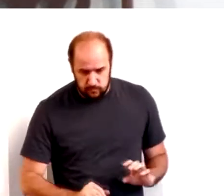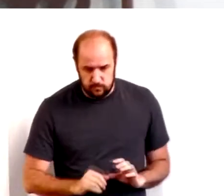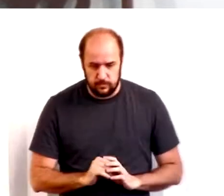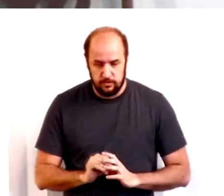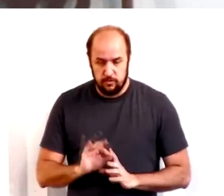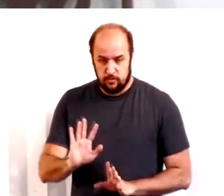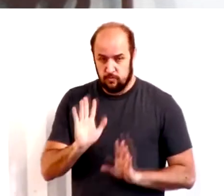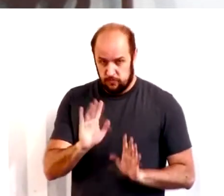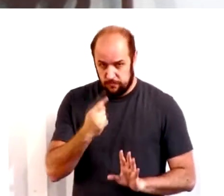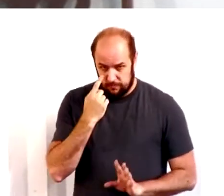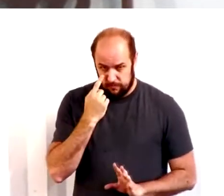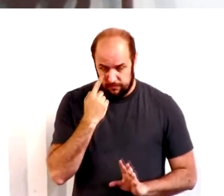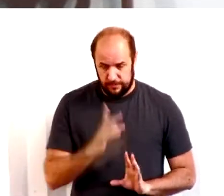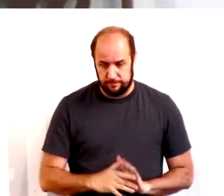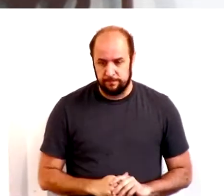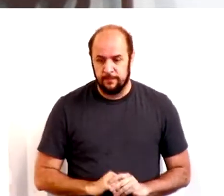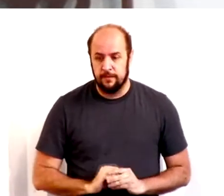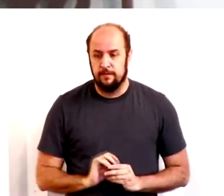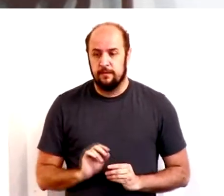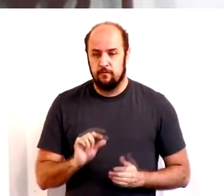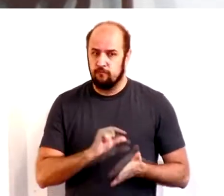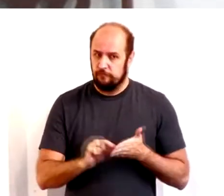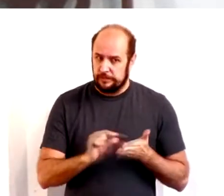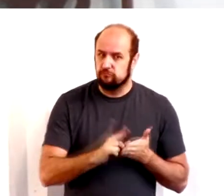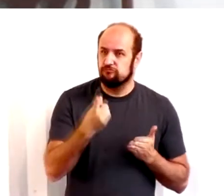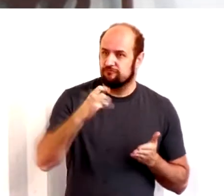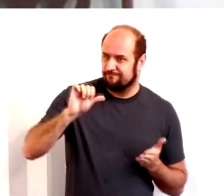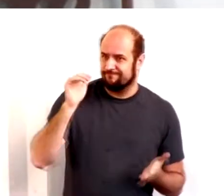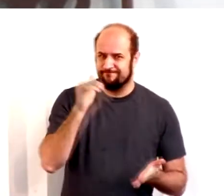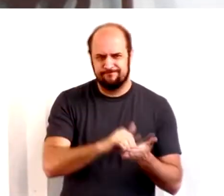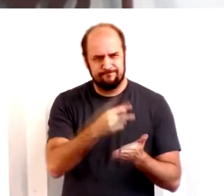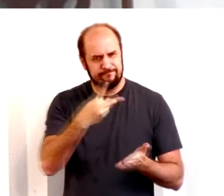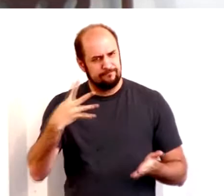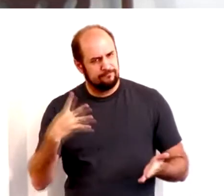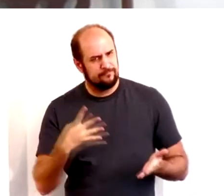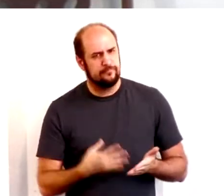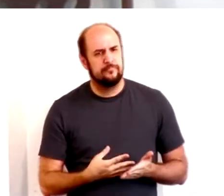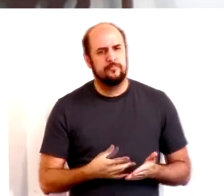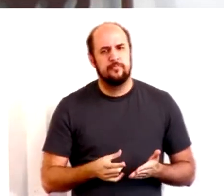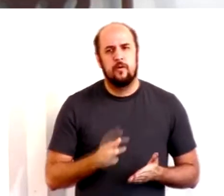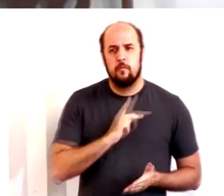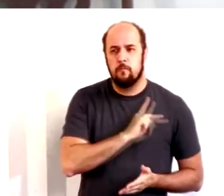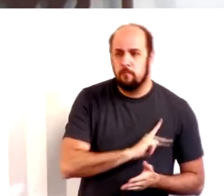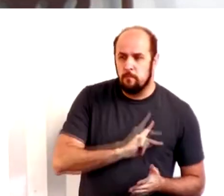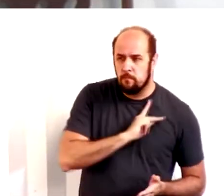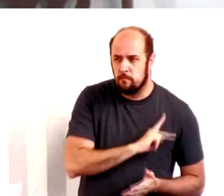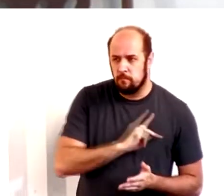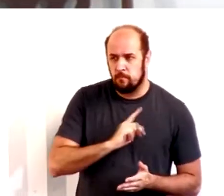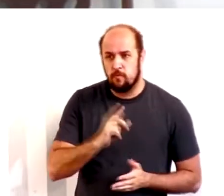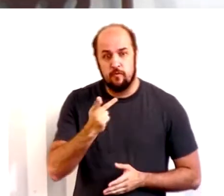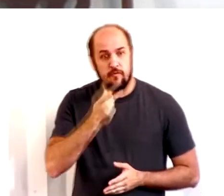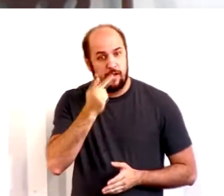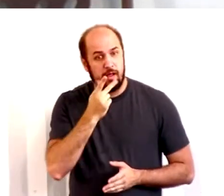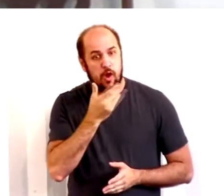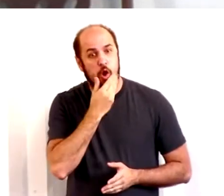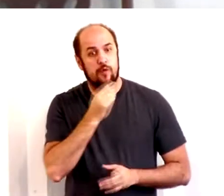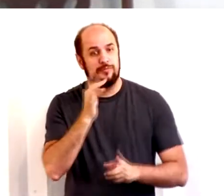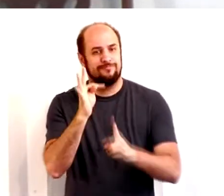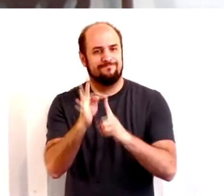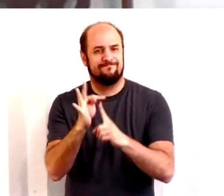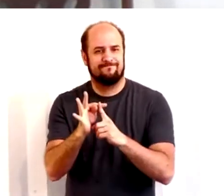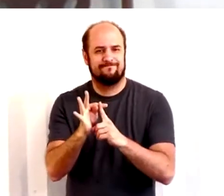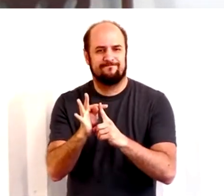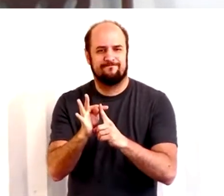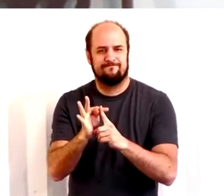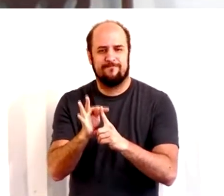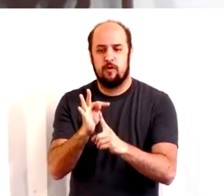logo aqui nos versículos 19 a 24, Paulo vai destacar a vida de Timóteo. Quem era